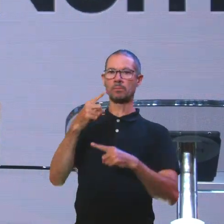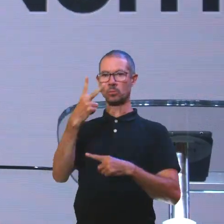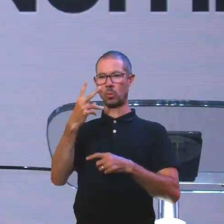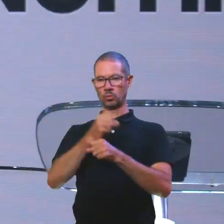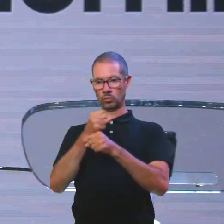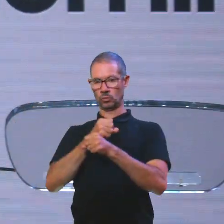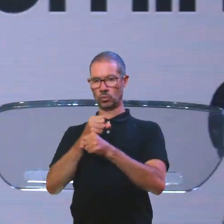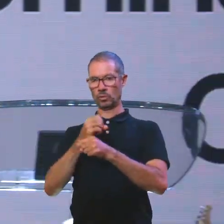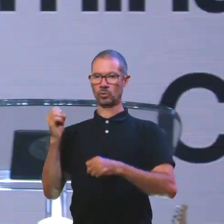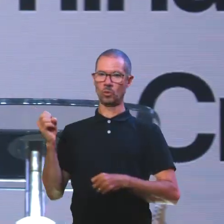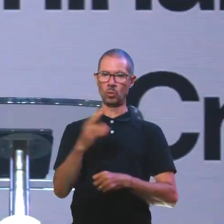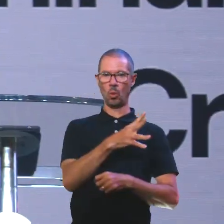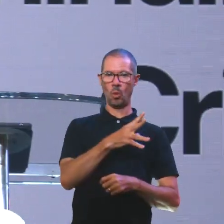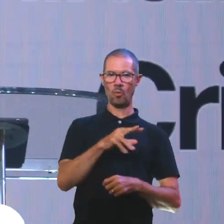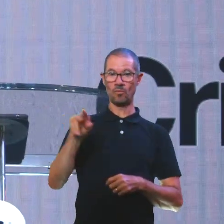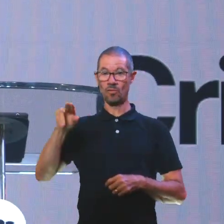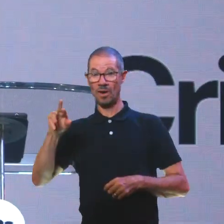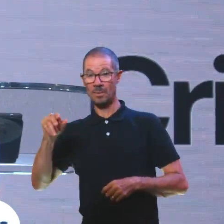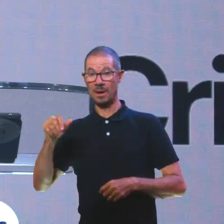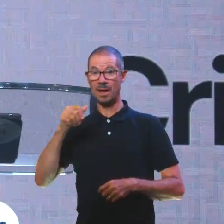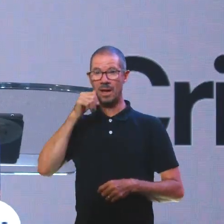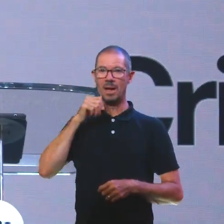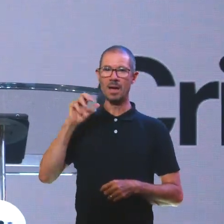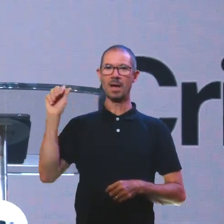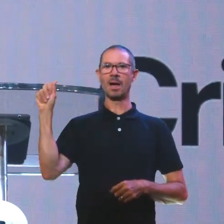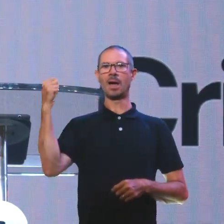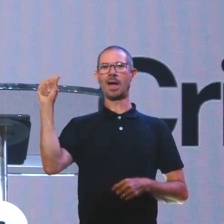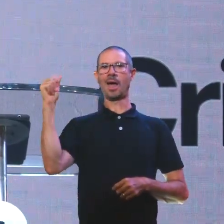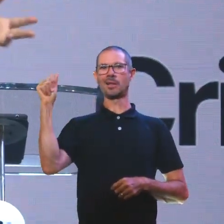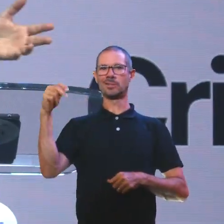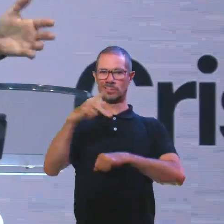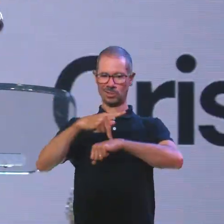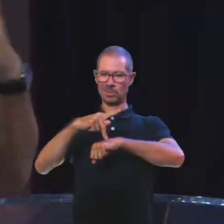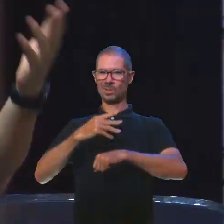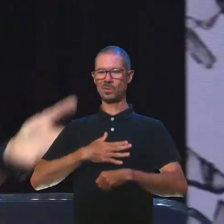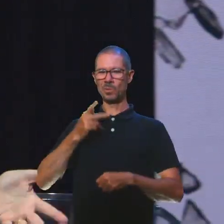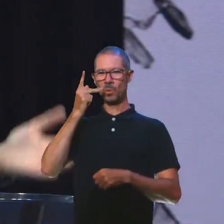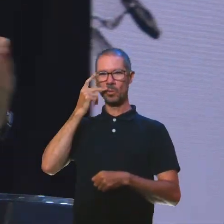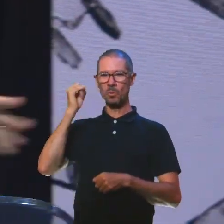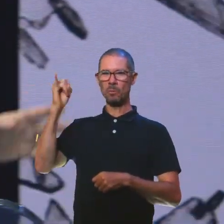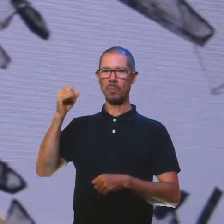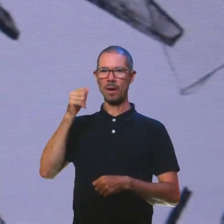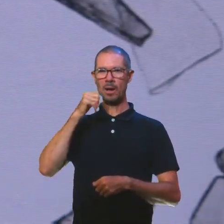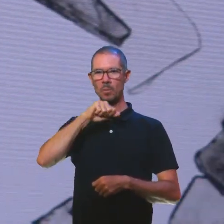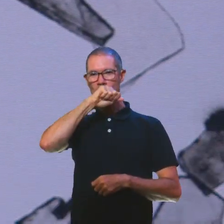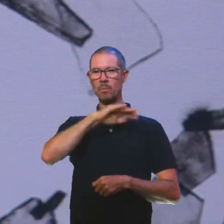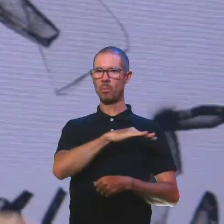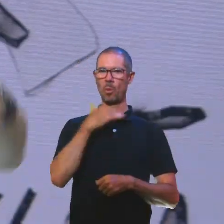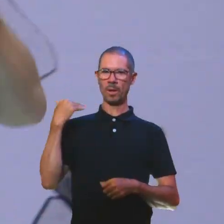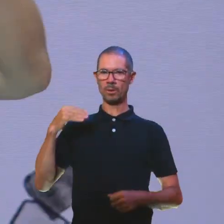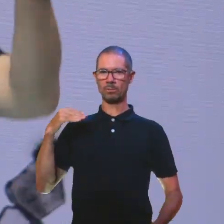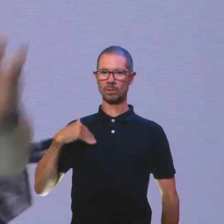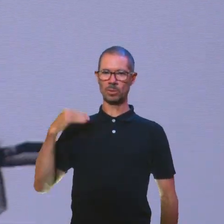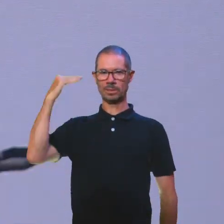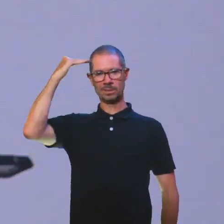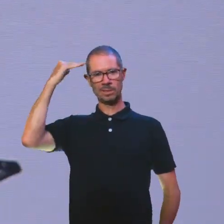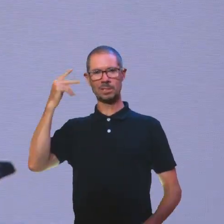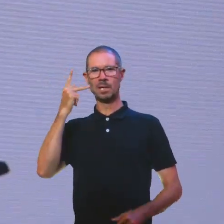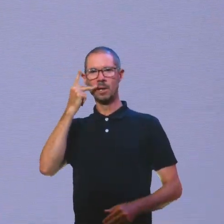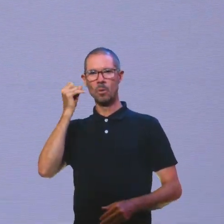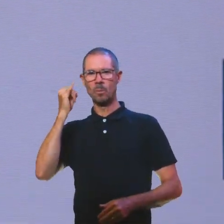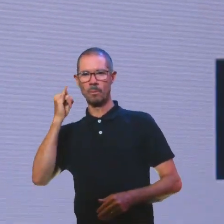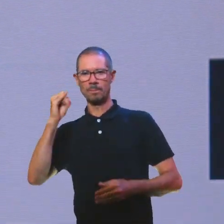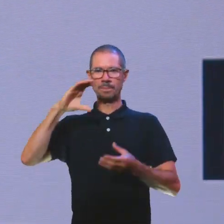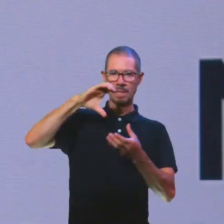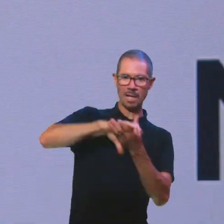anos, nós ganhamos uma nova irmã, argentina. Meu pai, minha mãe faleceu quando a gente era adolescente ainda, meu pai casou de volta depois de alguns